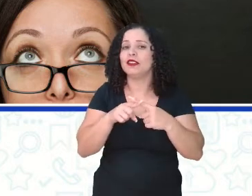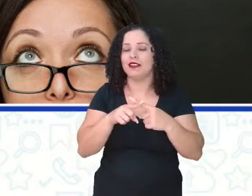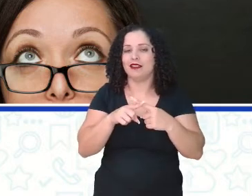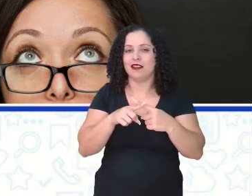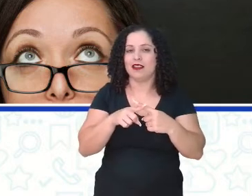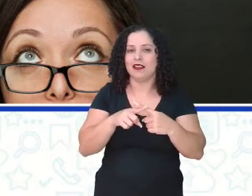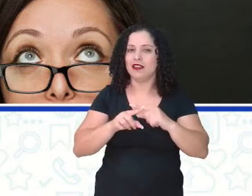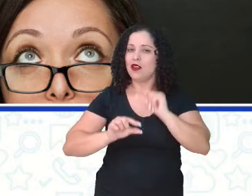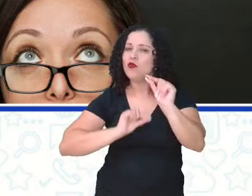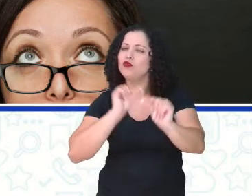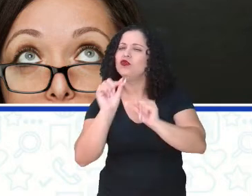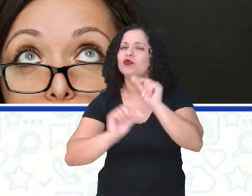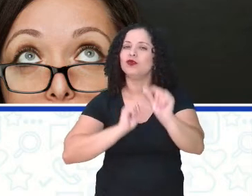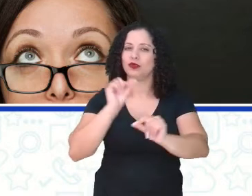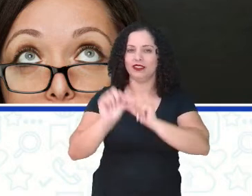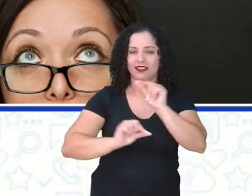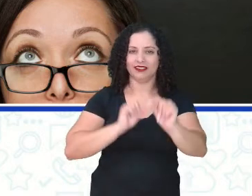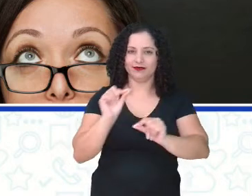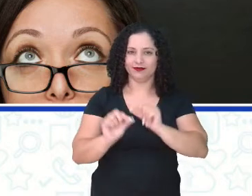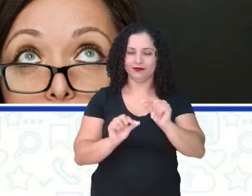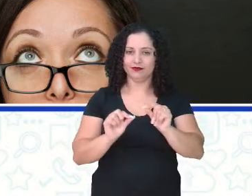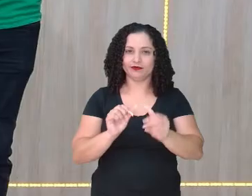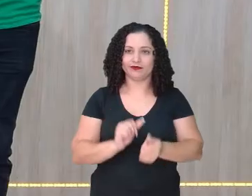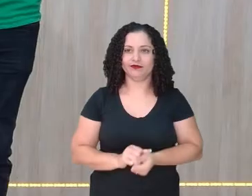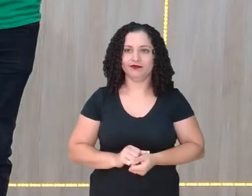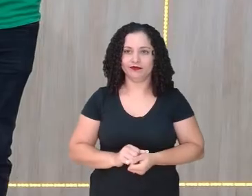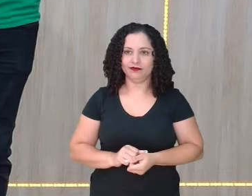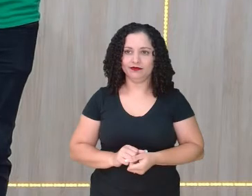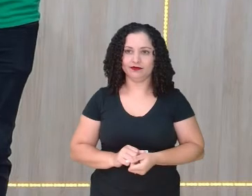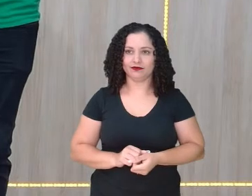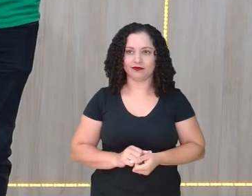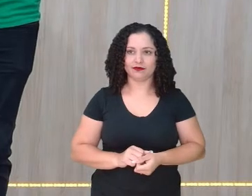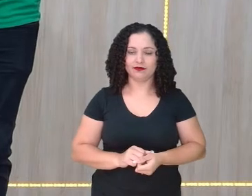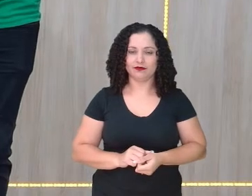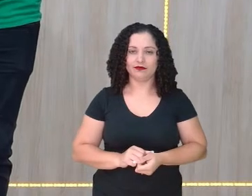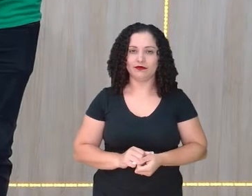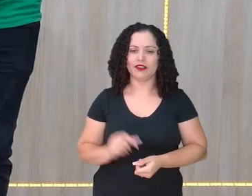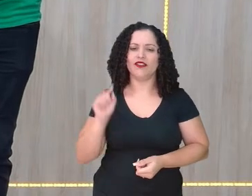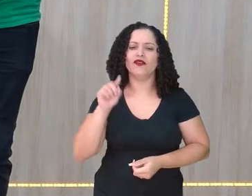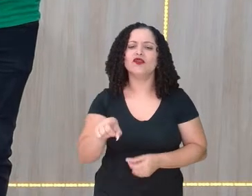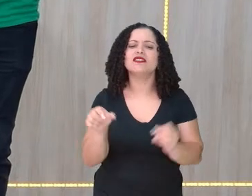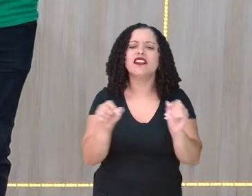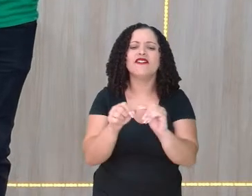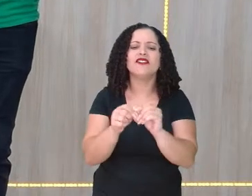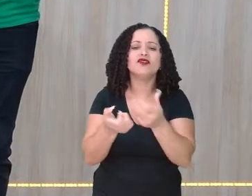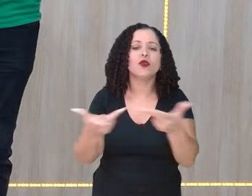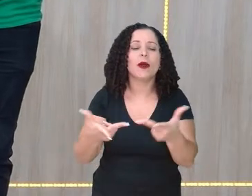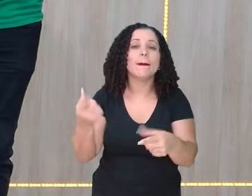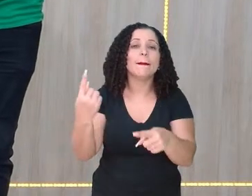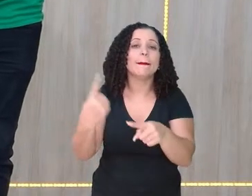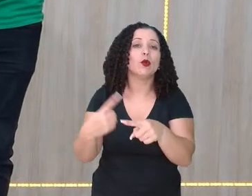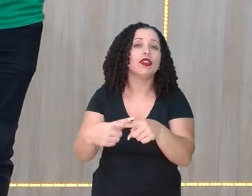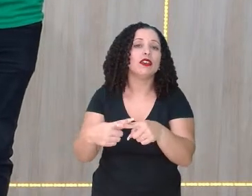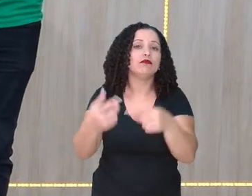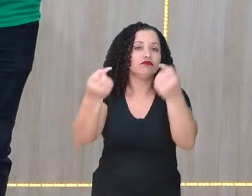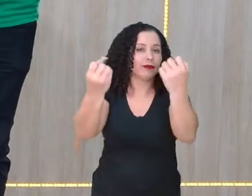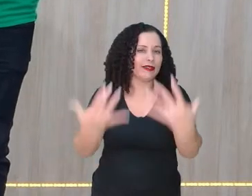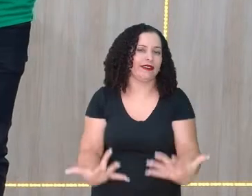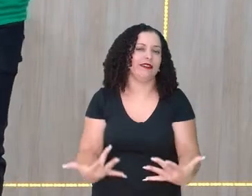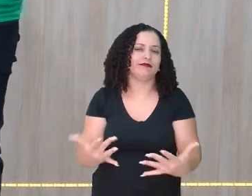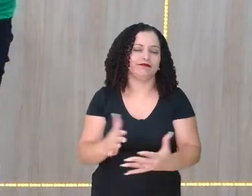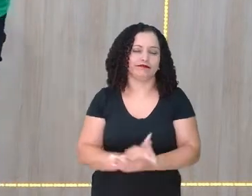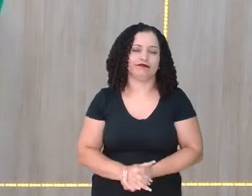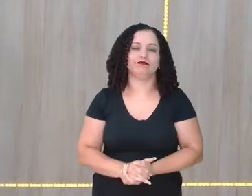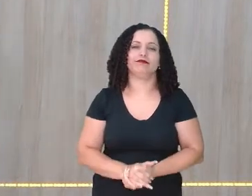puxar e... why did you do that? Por que você fez isso? Eu quero uma explicação, tá? Então,